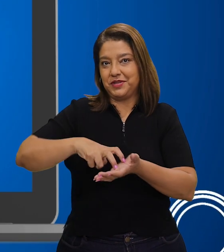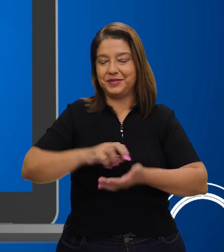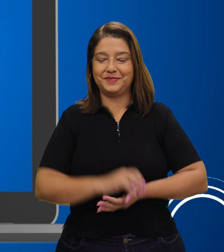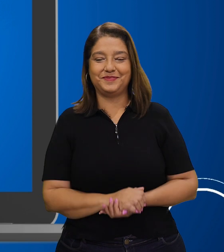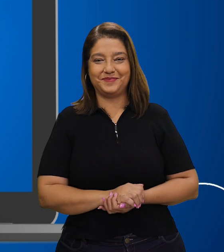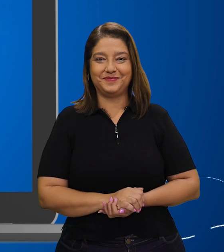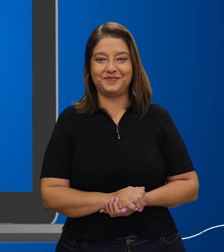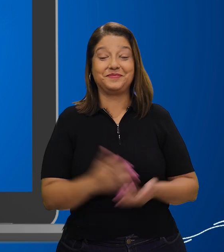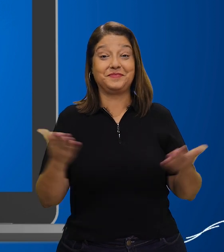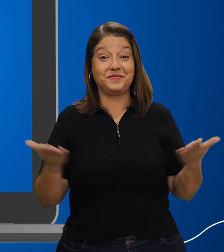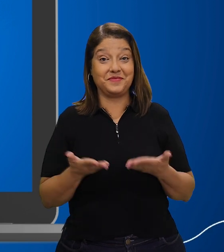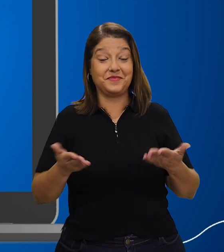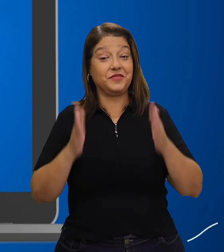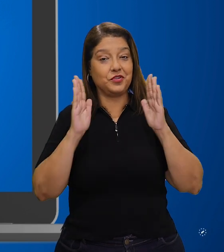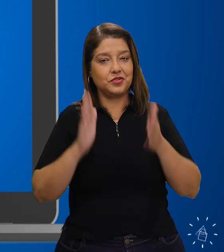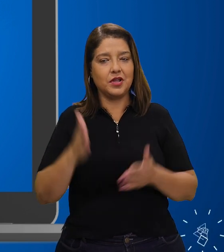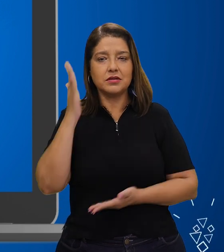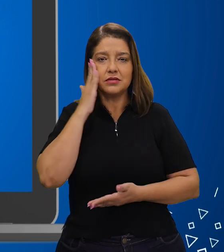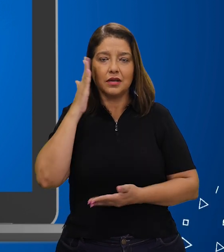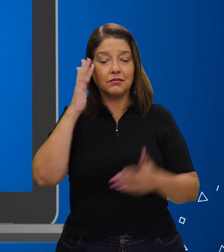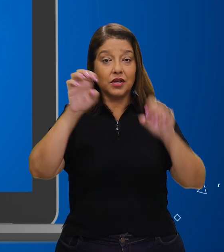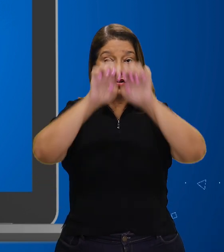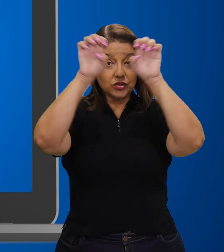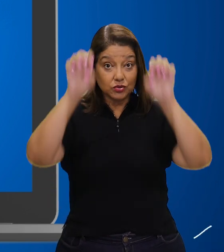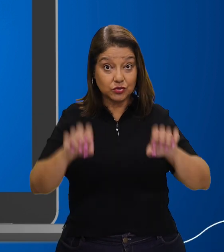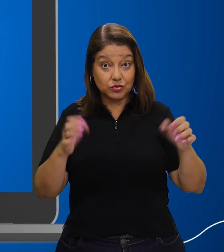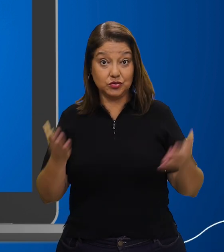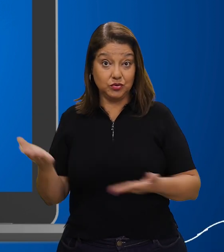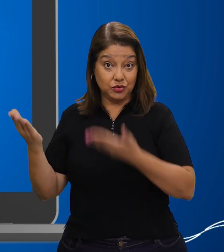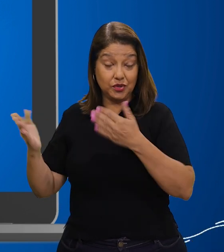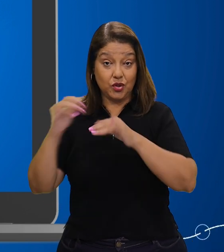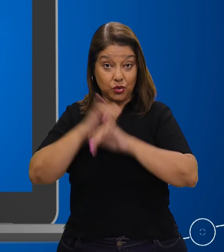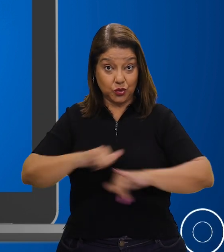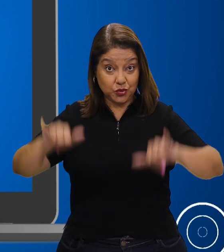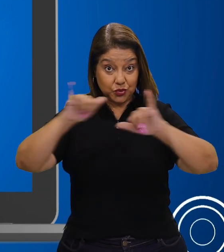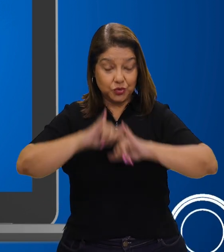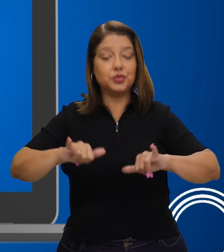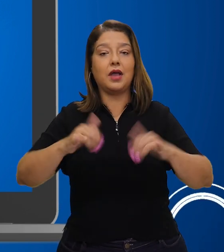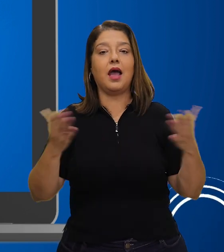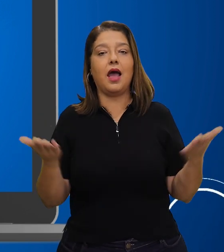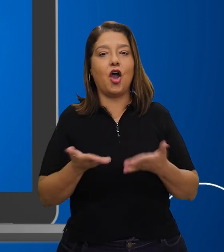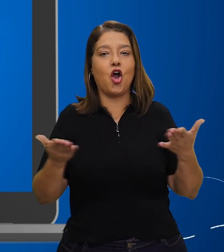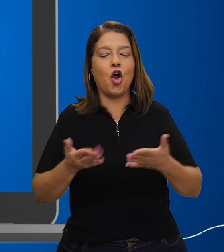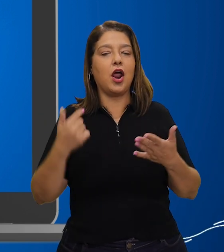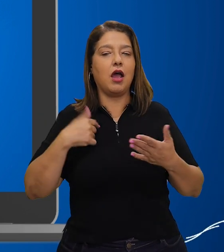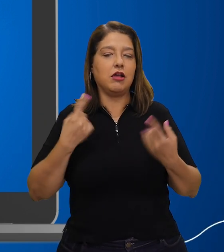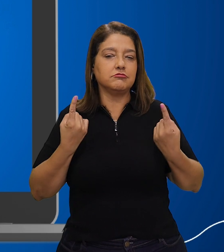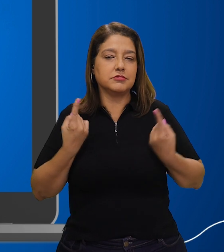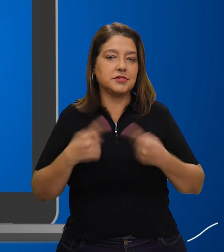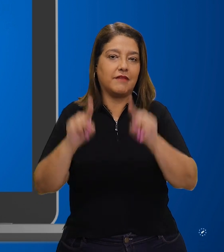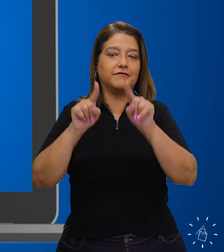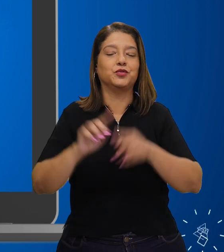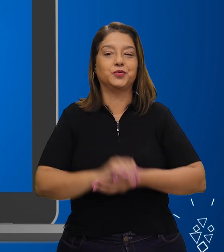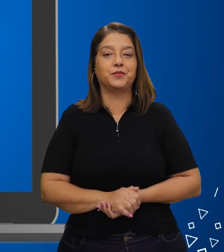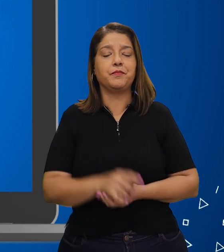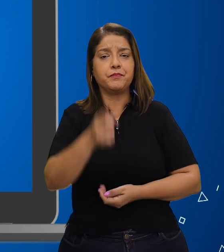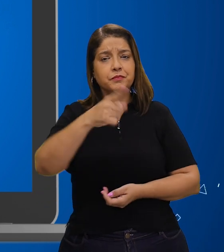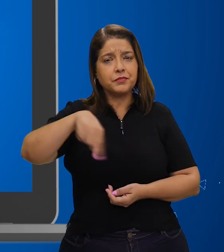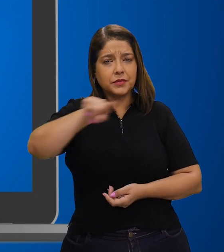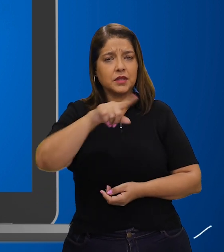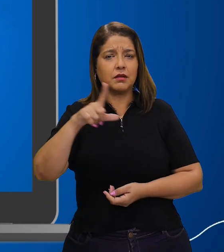Agora que já observamos a estrutura de uma notícia, vamos a um desafio. Se você fosse